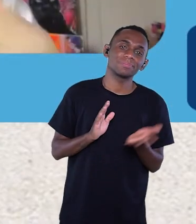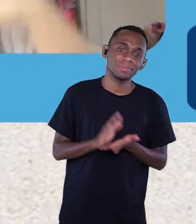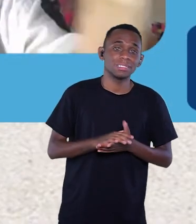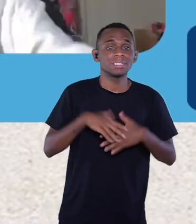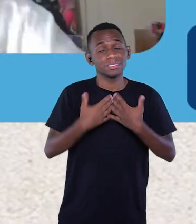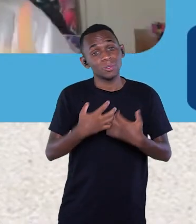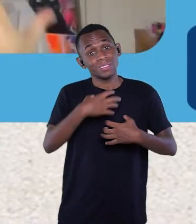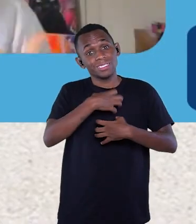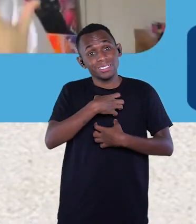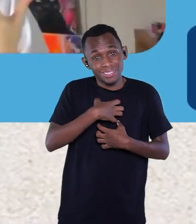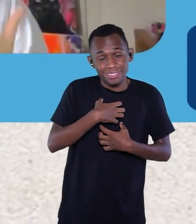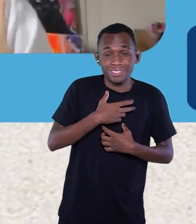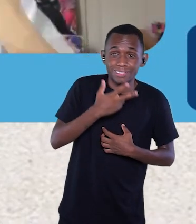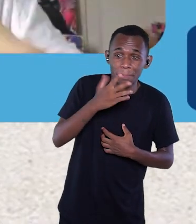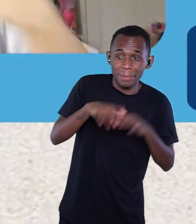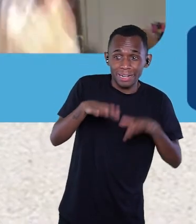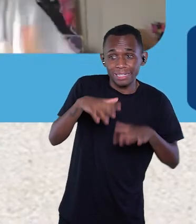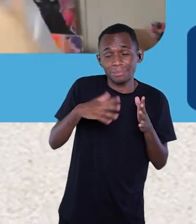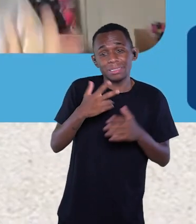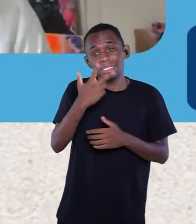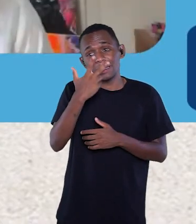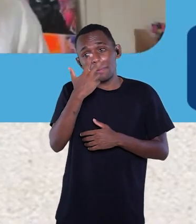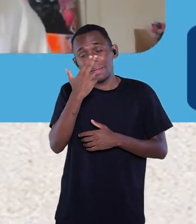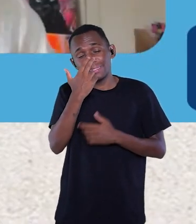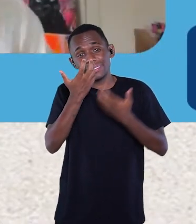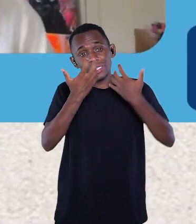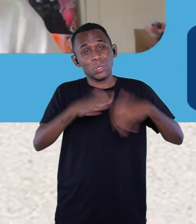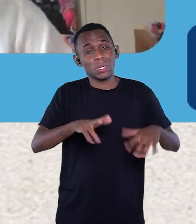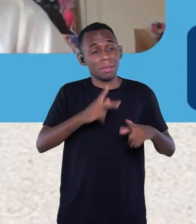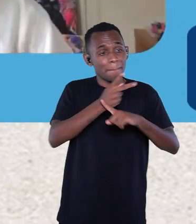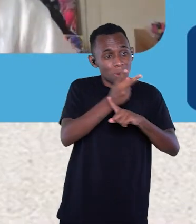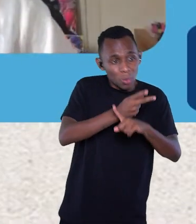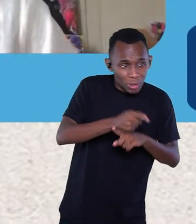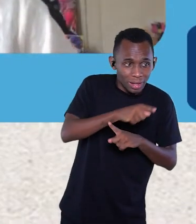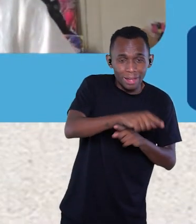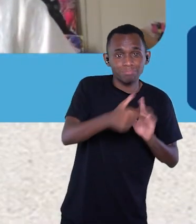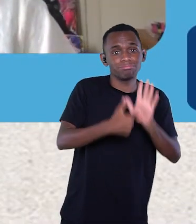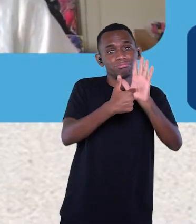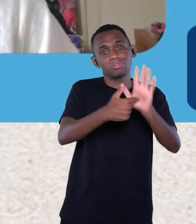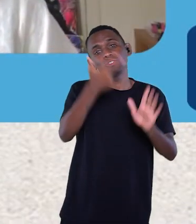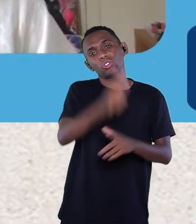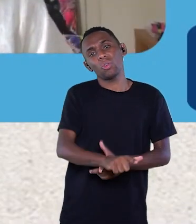também nesse sentido a gente também não quer não quer buscá-la de novo, sabe?